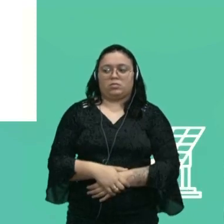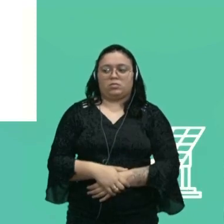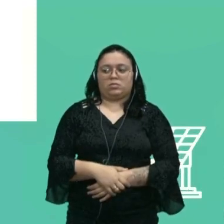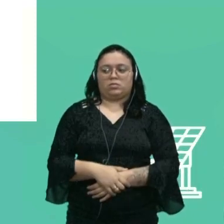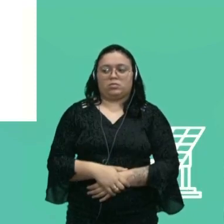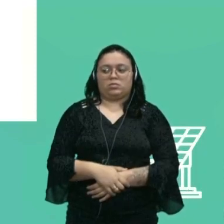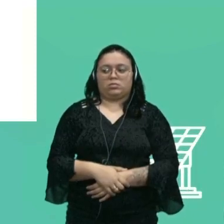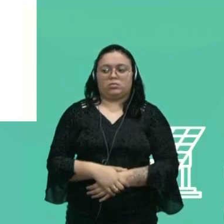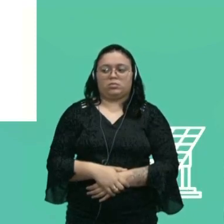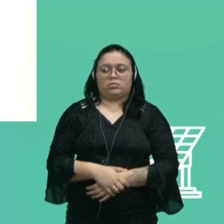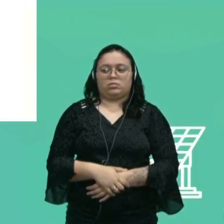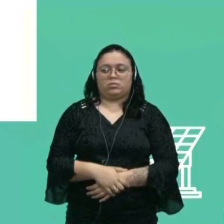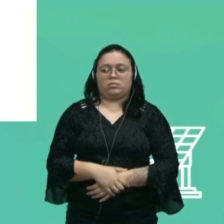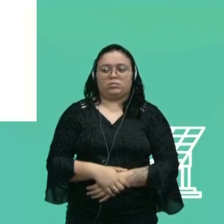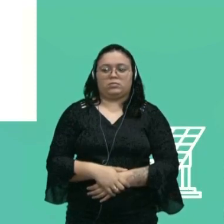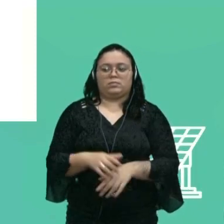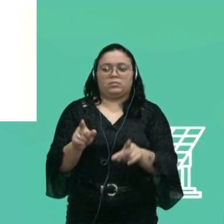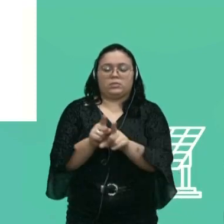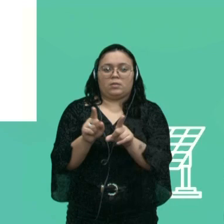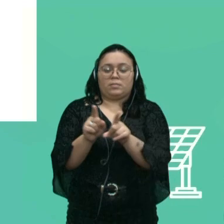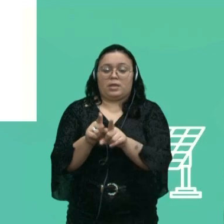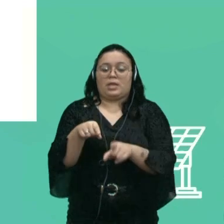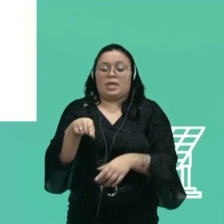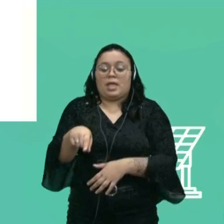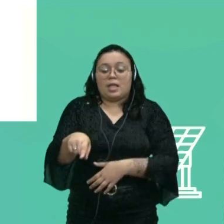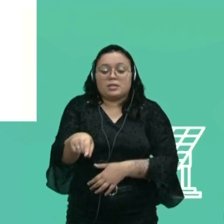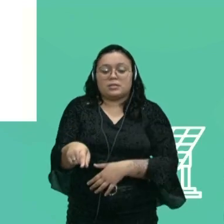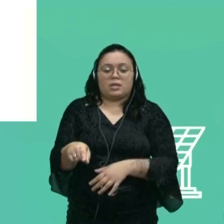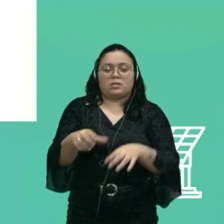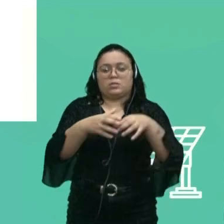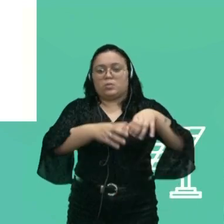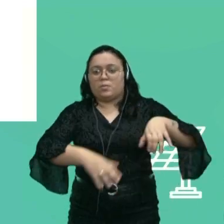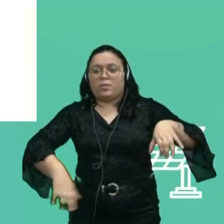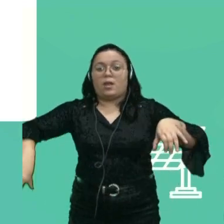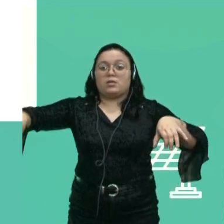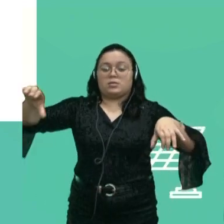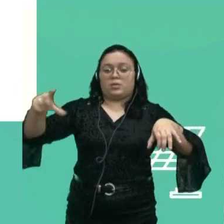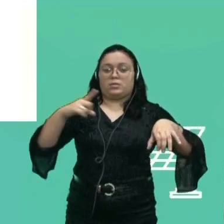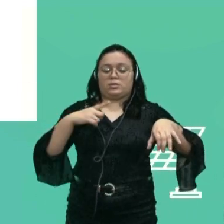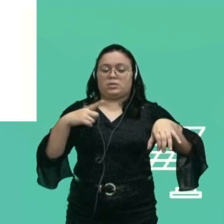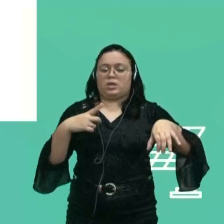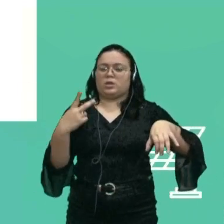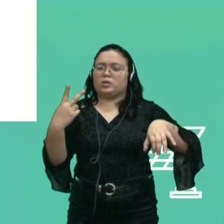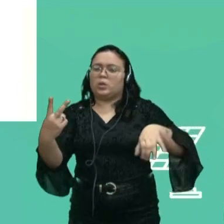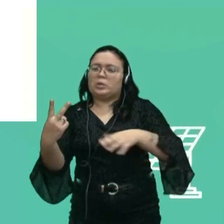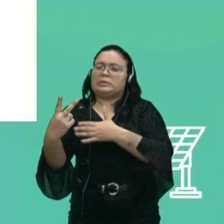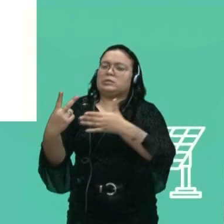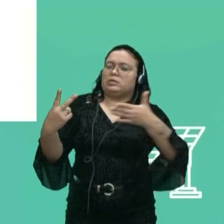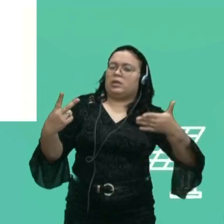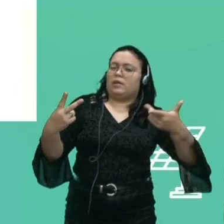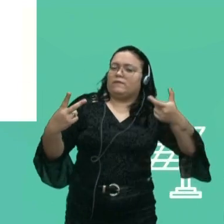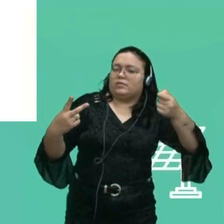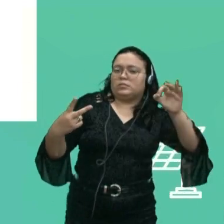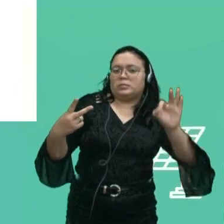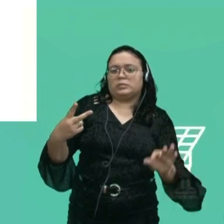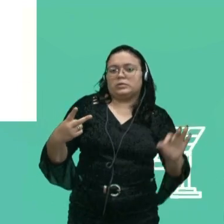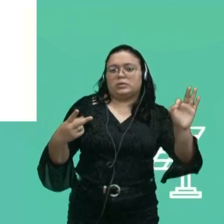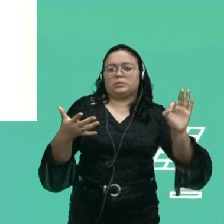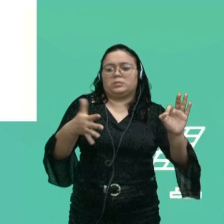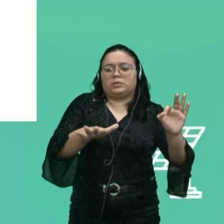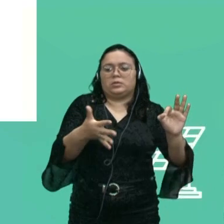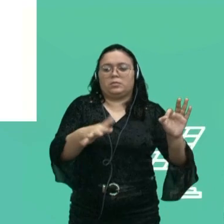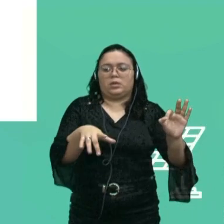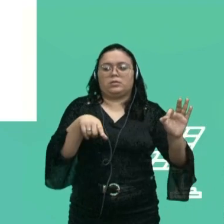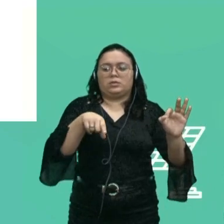de medição. E para a tubulação em si, de 2% a 20%. Okay?